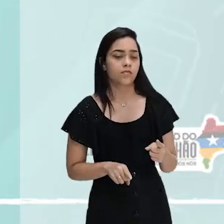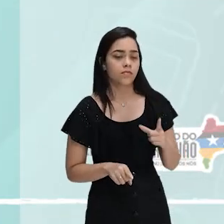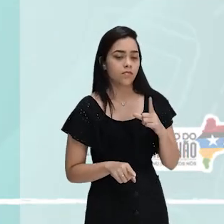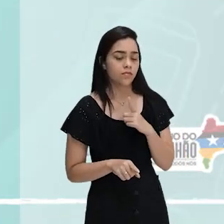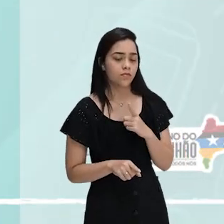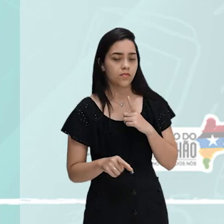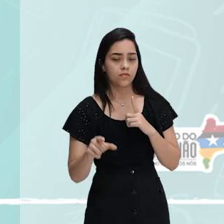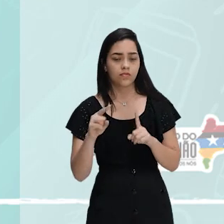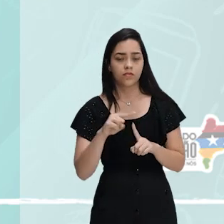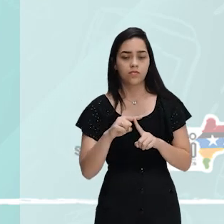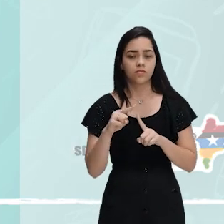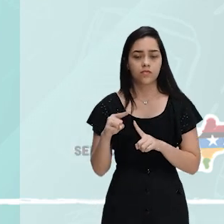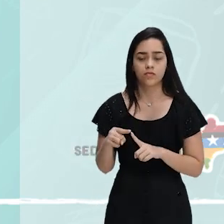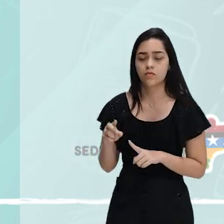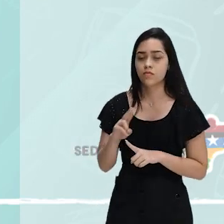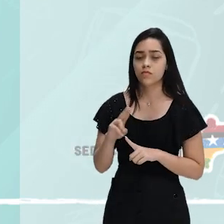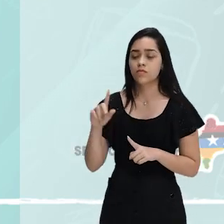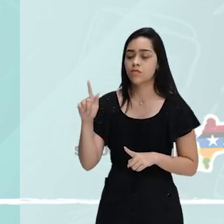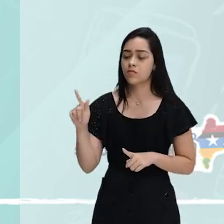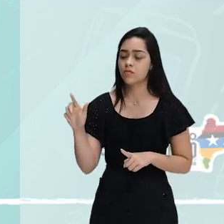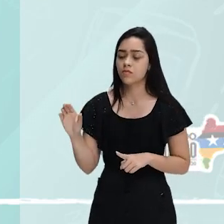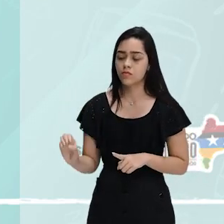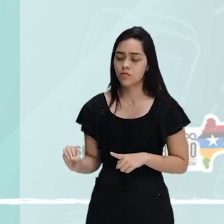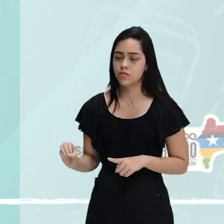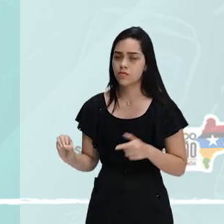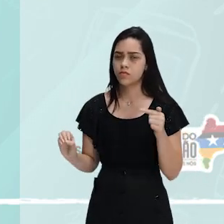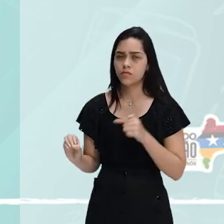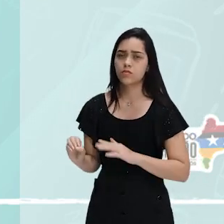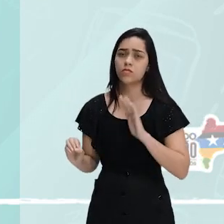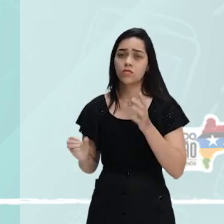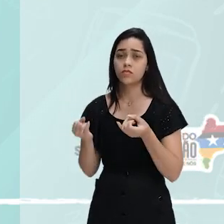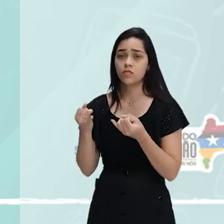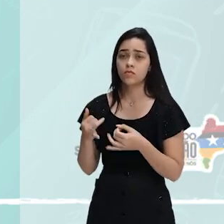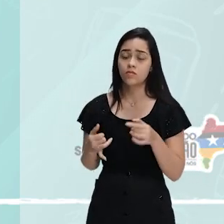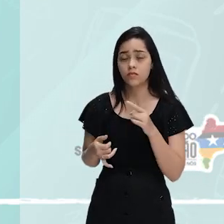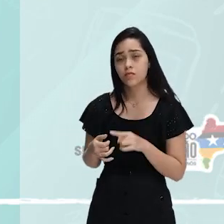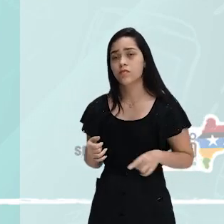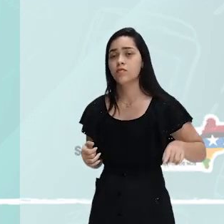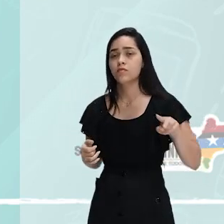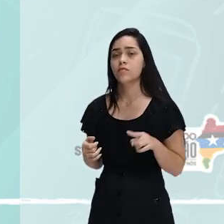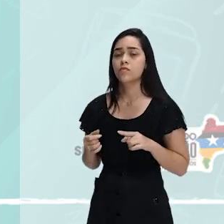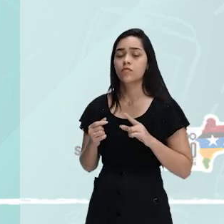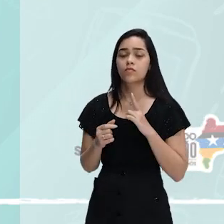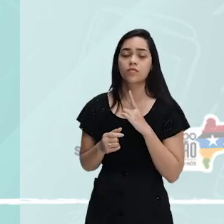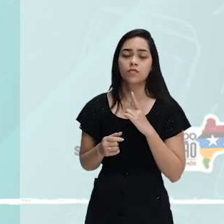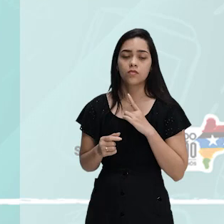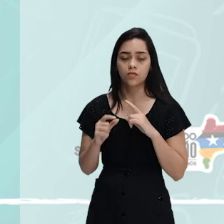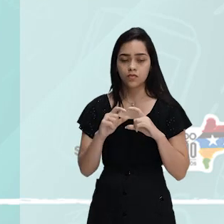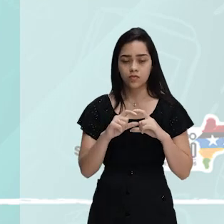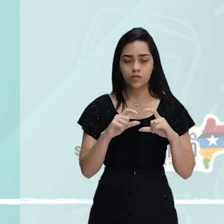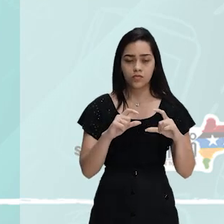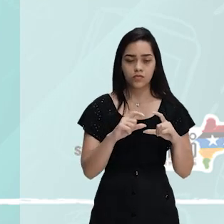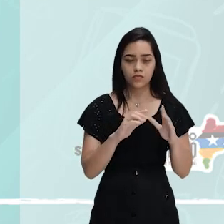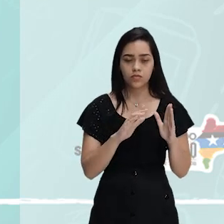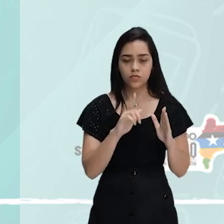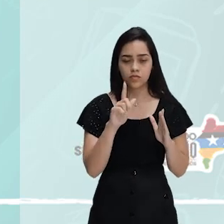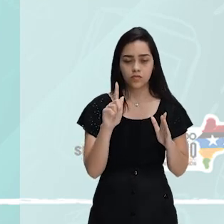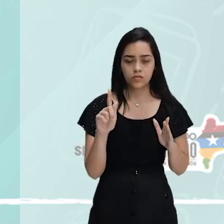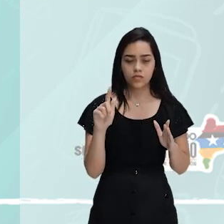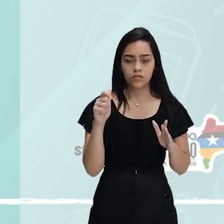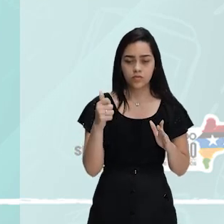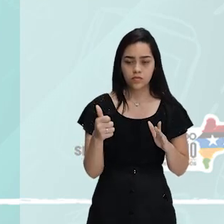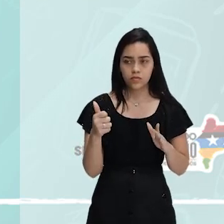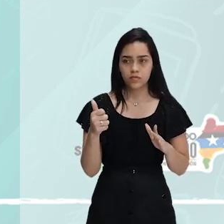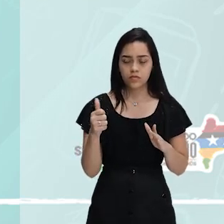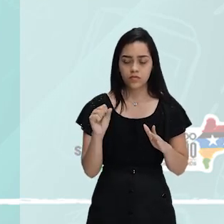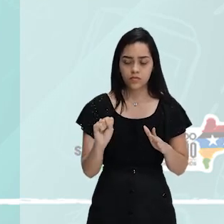um outro tipo de intervalo que a gente chama de G0, como eu mencionei para vocês, né? Eu falei da fase G1,